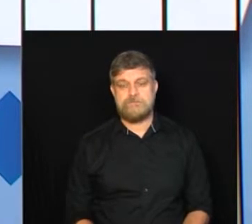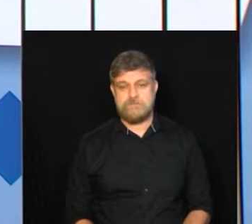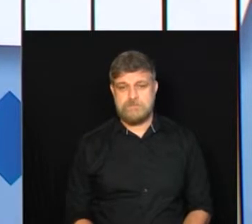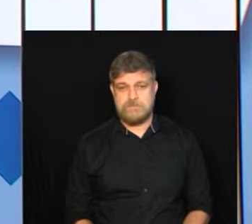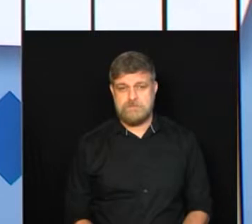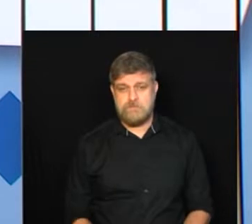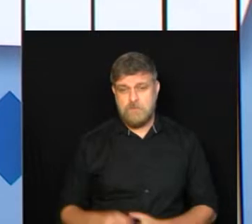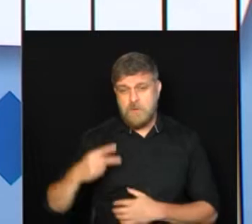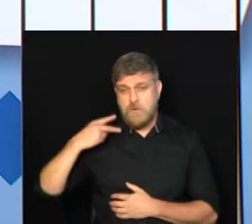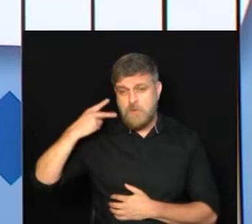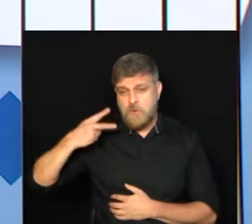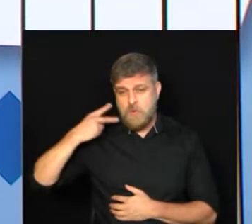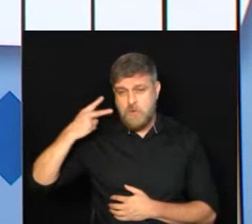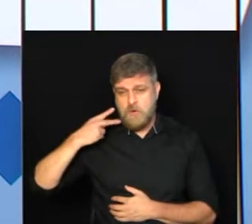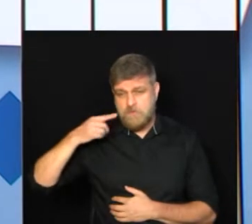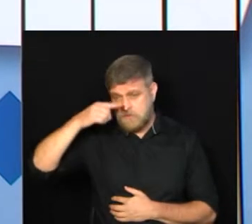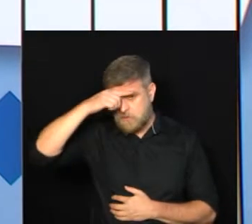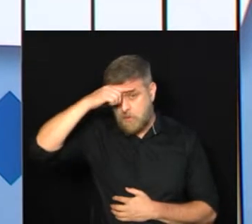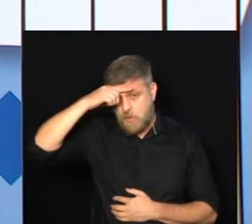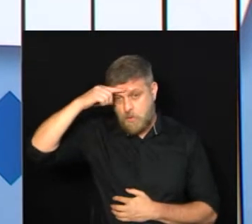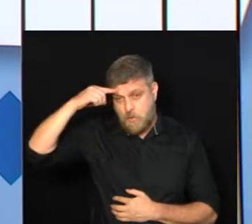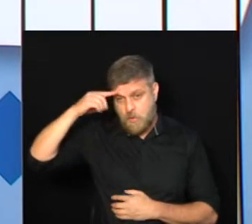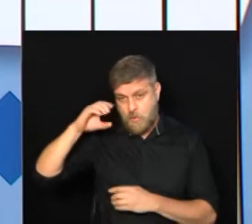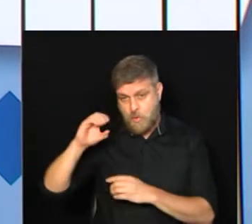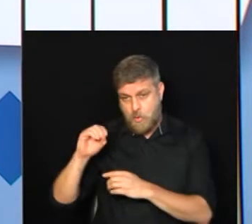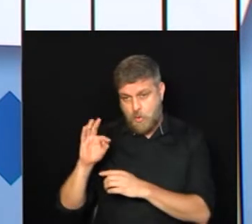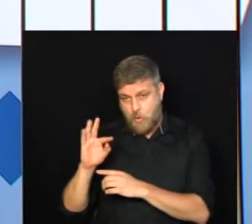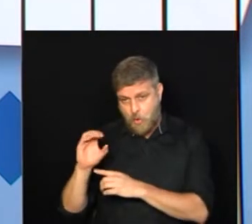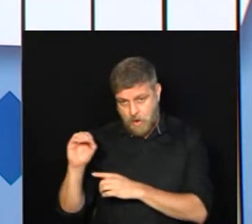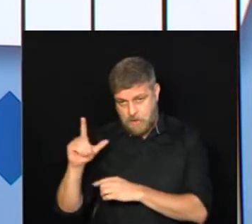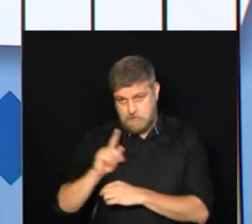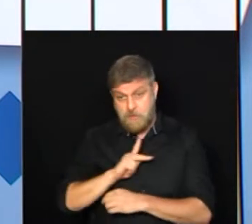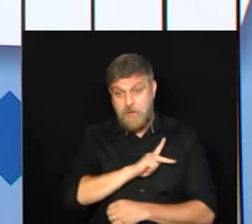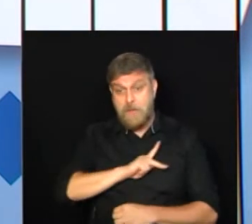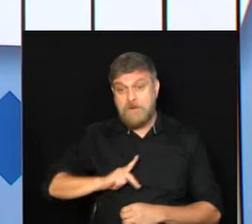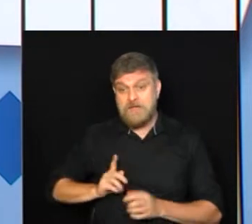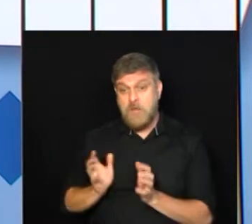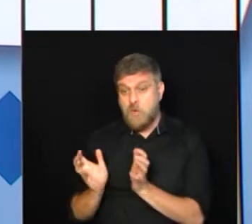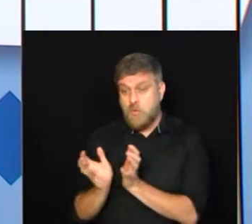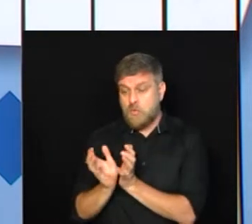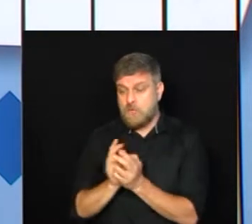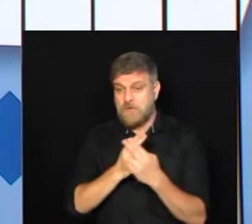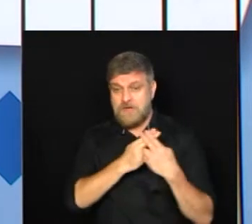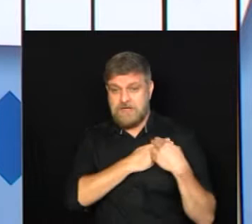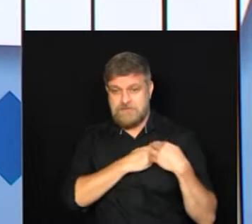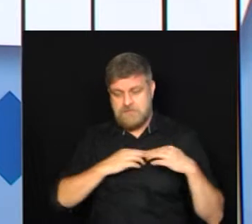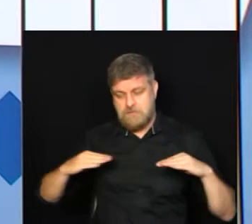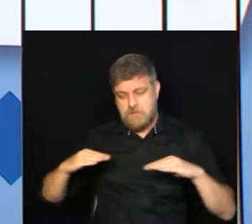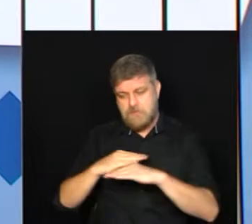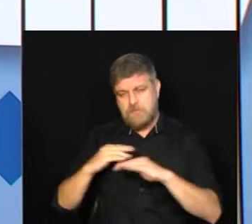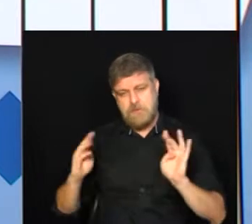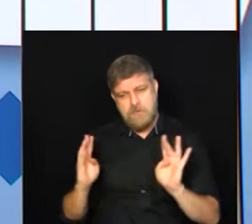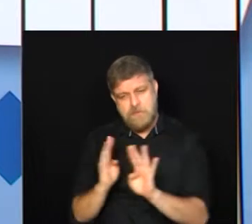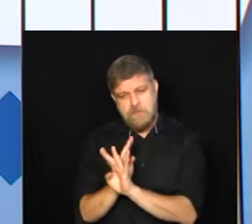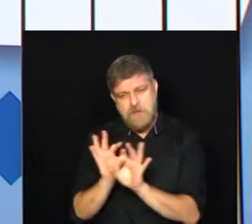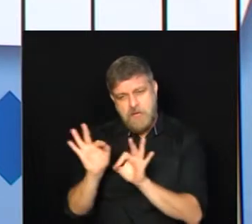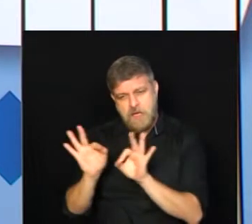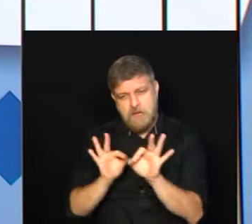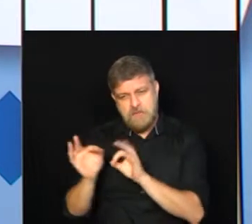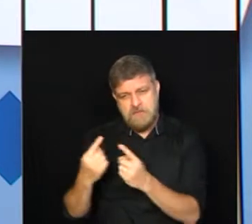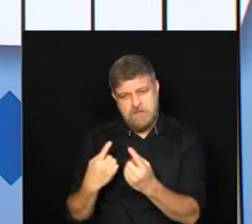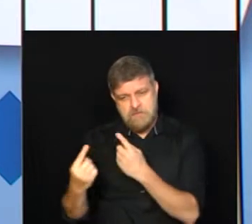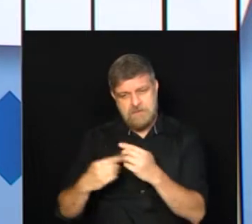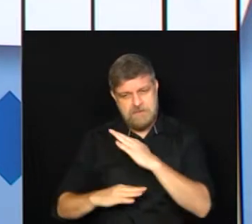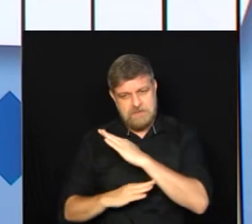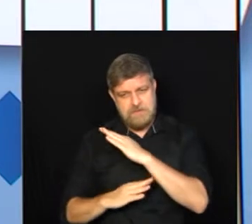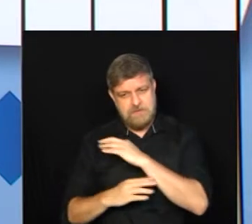E o vereador Otto Alejandro foi eleito presidente da Comissão de Mobilidade Urbana e Planejamento Viário aqui da Câmara